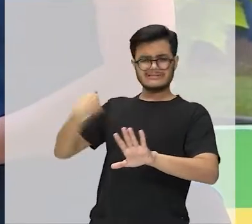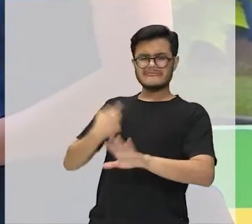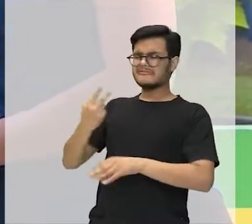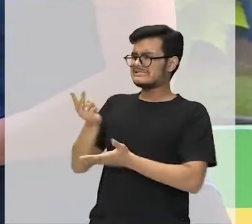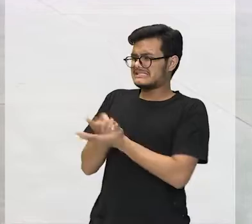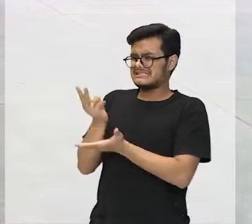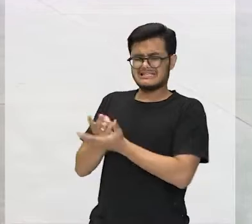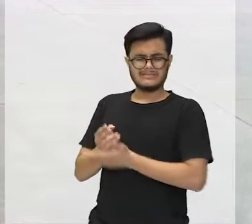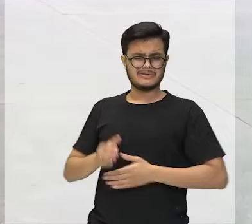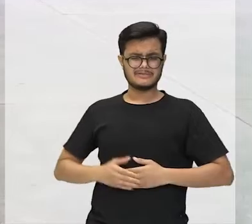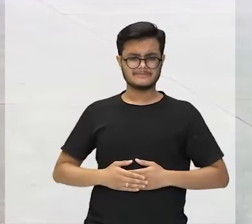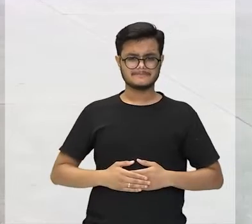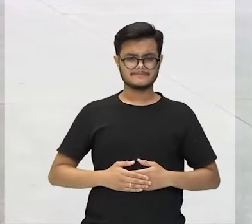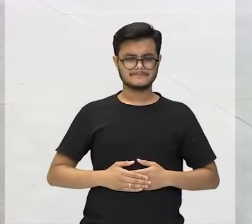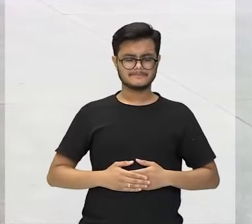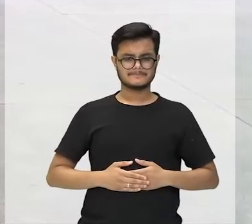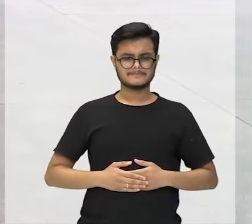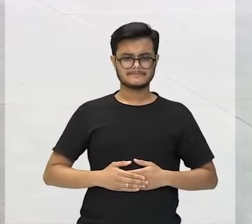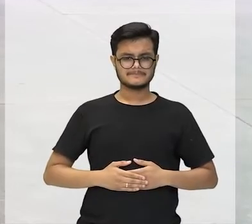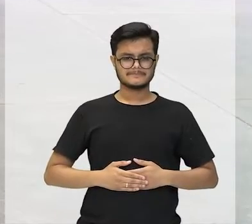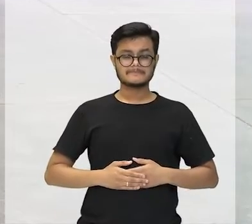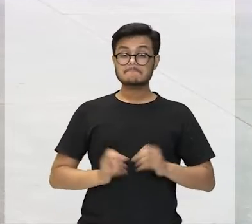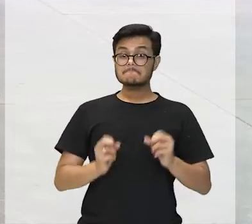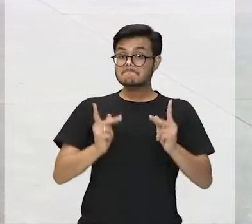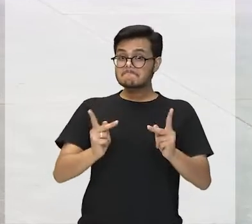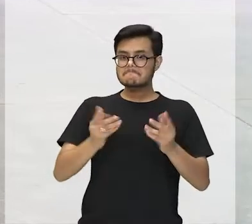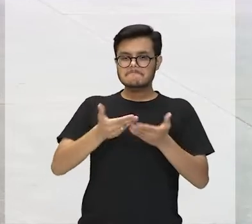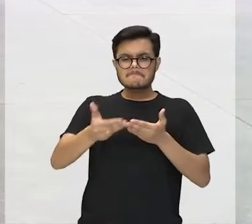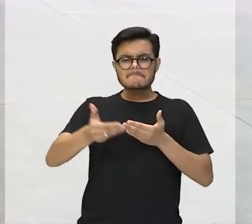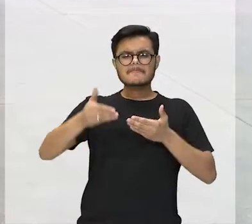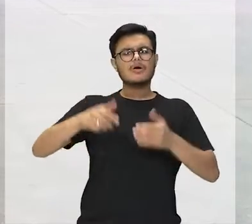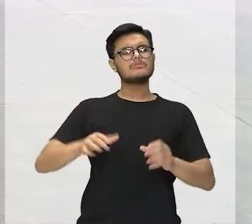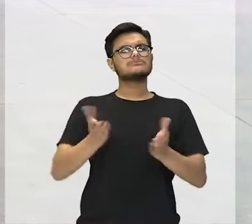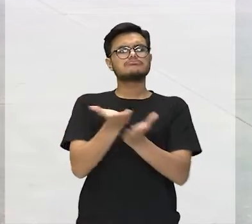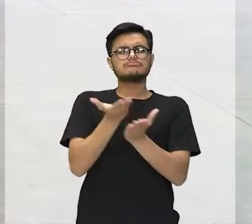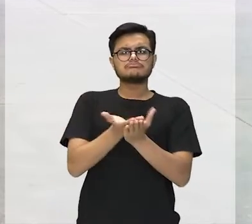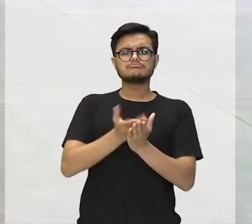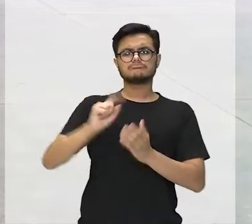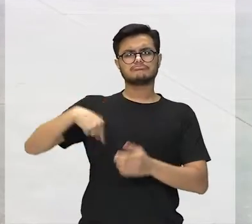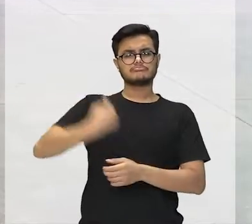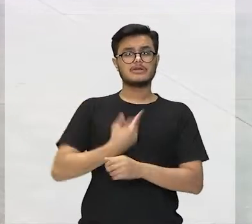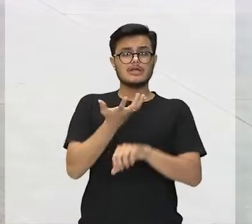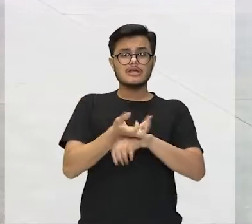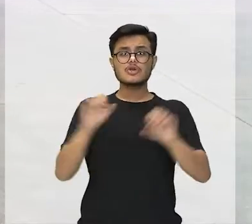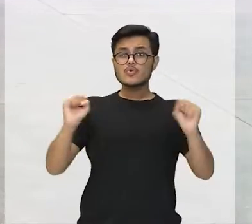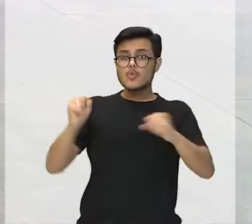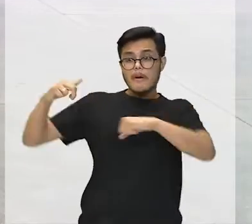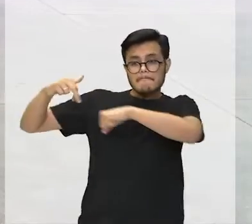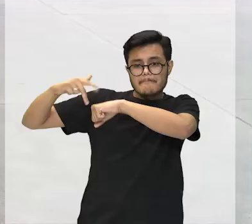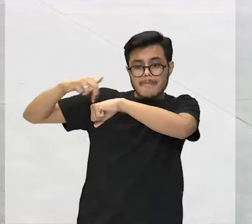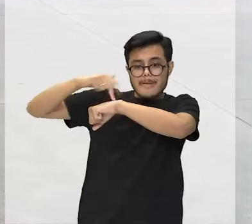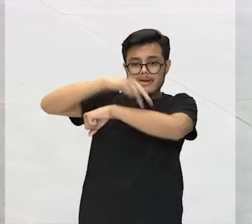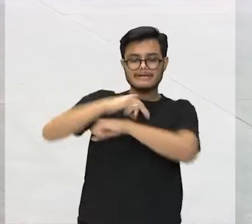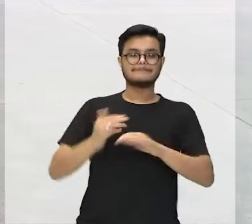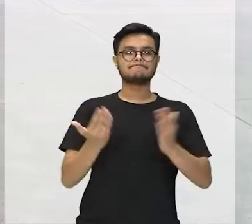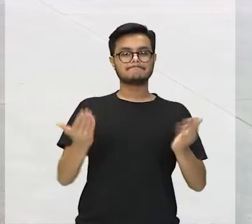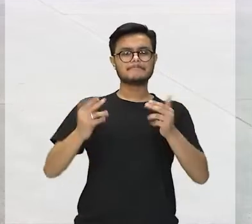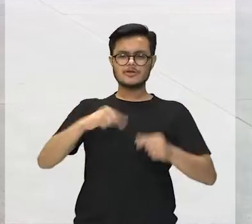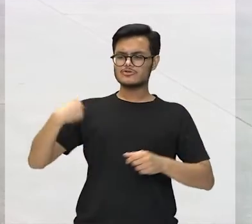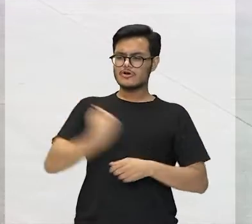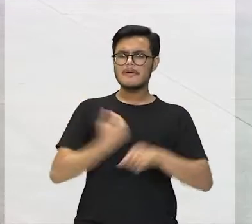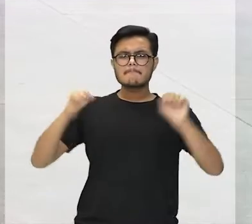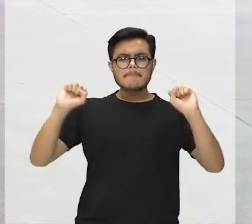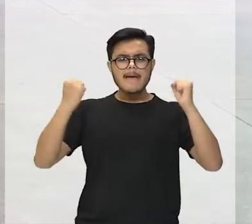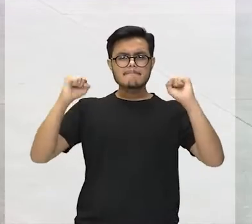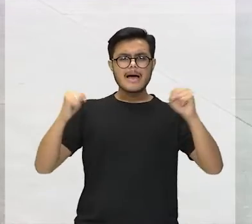tô acostumada. Olá pessoal, tudo bem? Então vamos dar prosseguimento ao nosso conteúdo de atletismo, tá? Então para fazer um aquecimento,